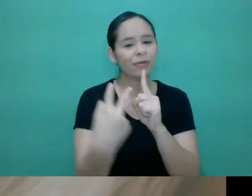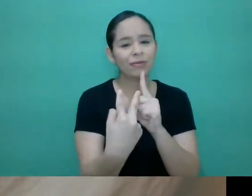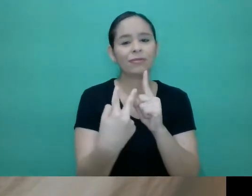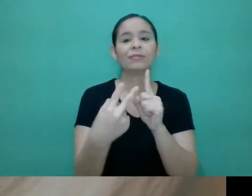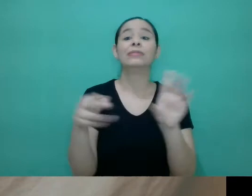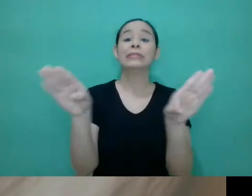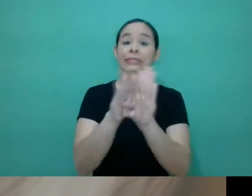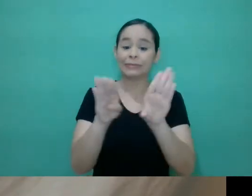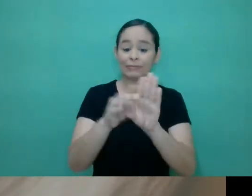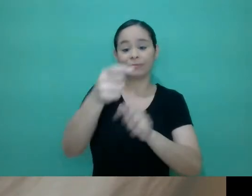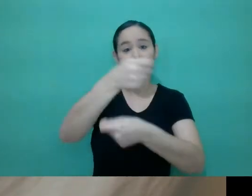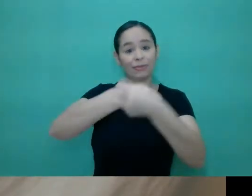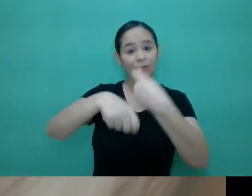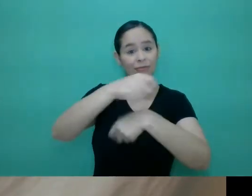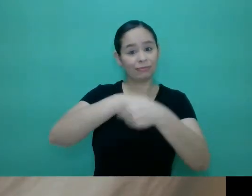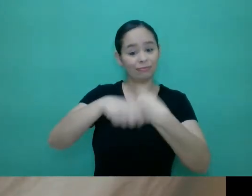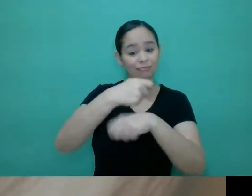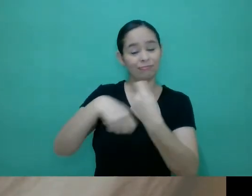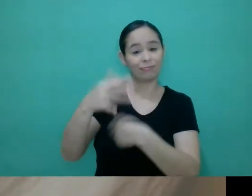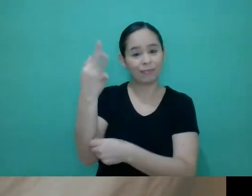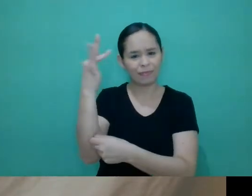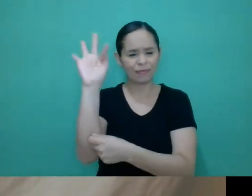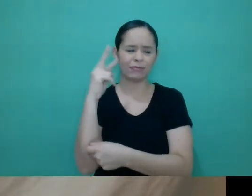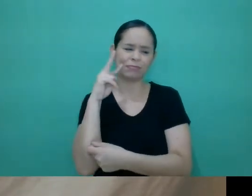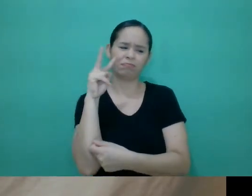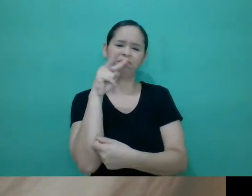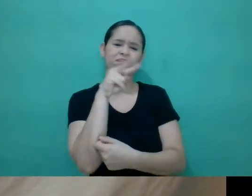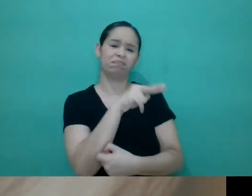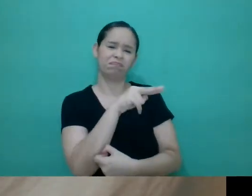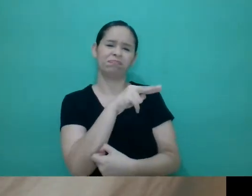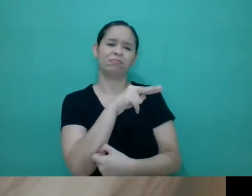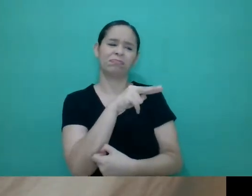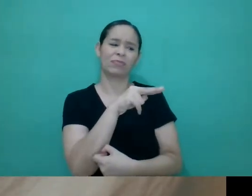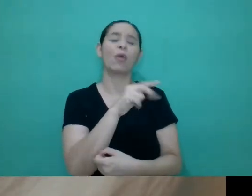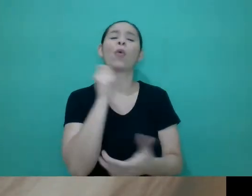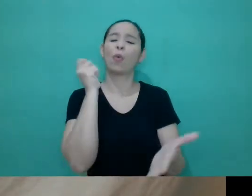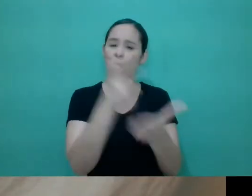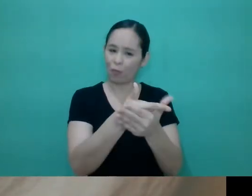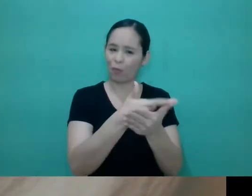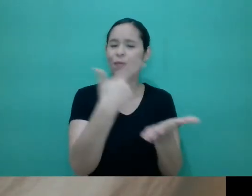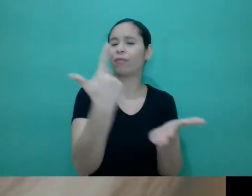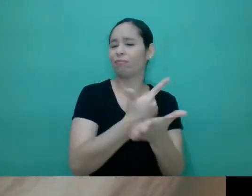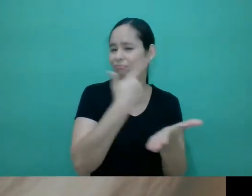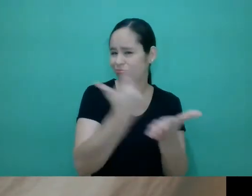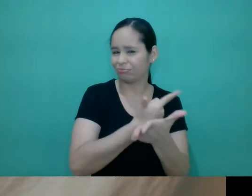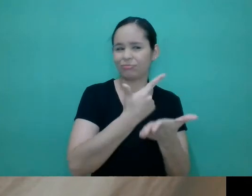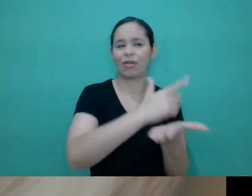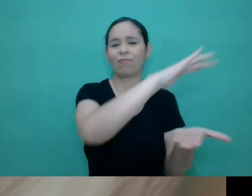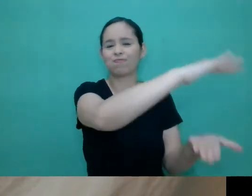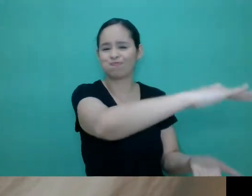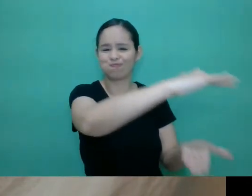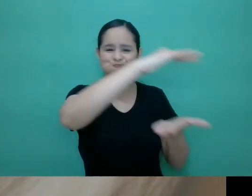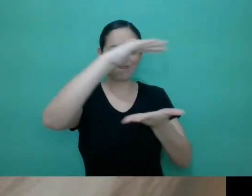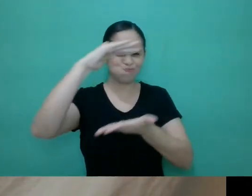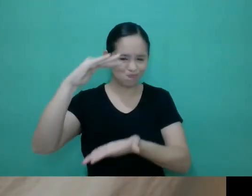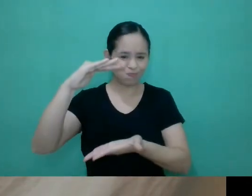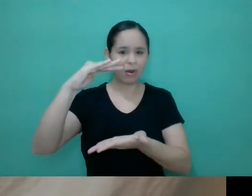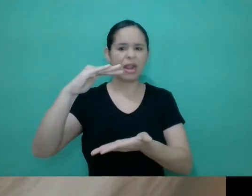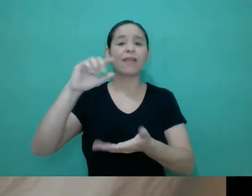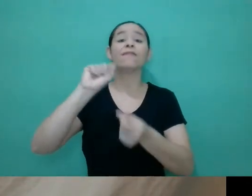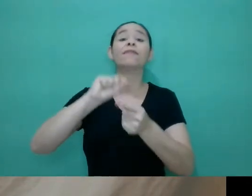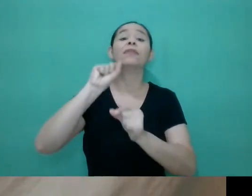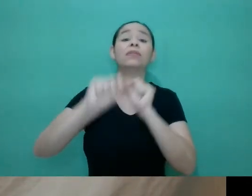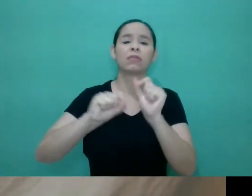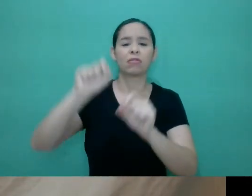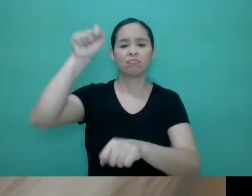administração francesa. Para vocês terem ideia, a administração francesa compra essa obra dele, vários exemplares, né, e queima,